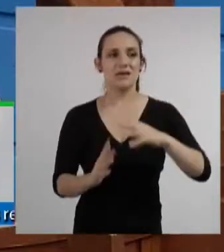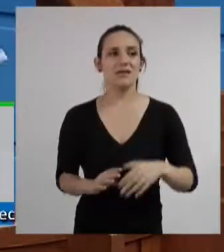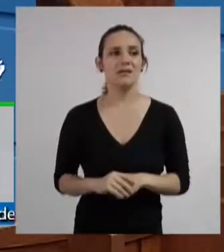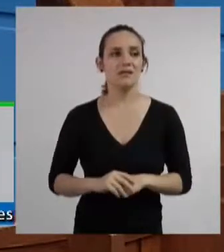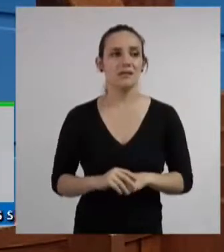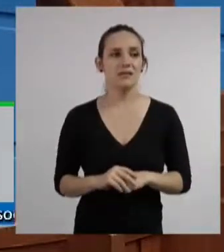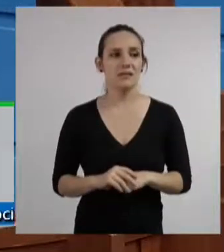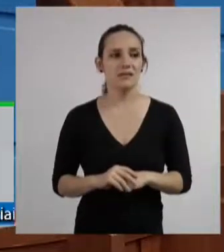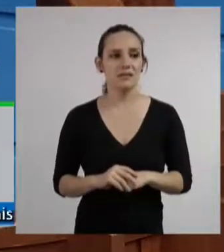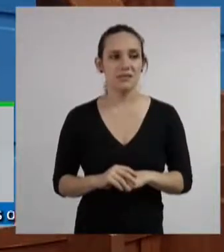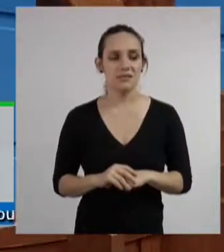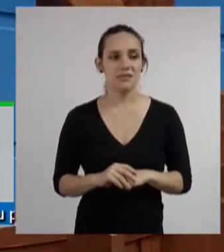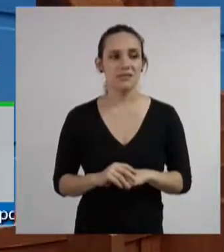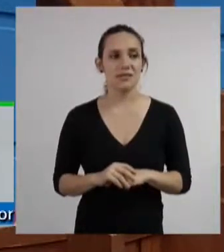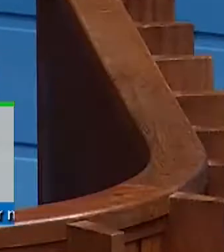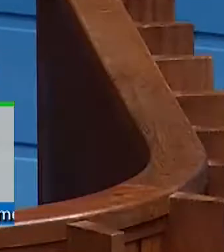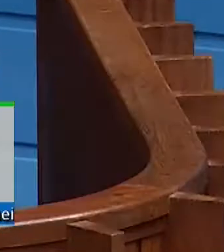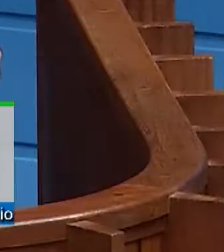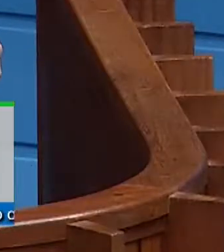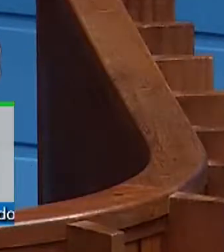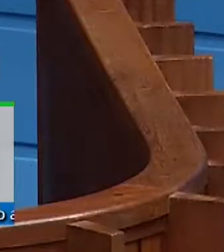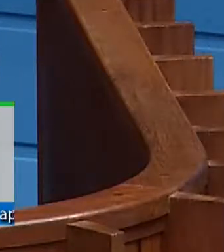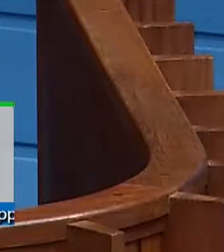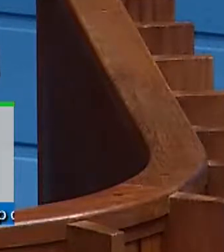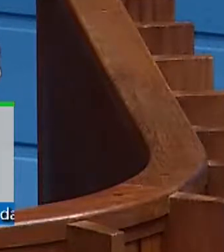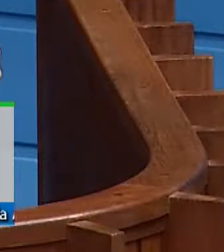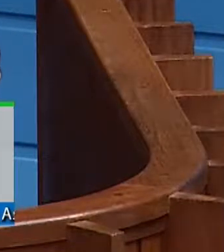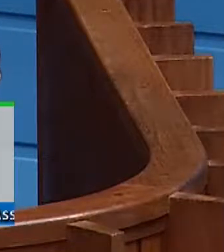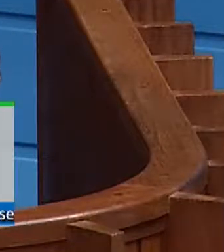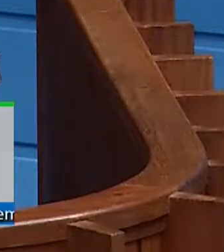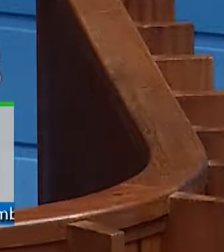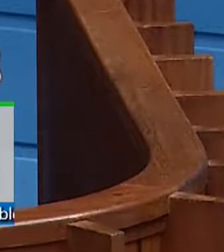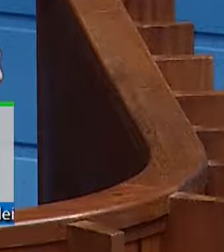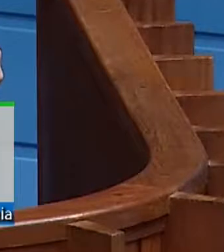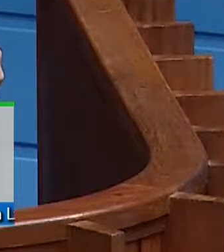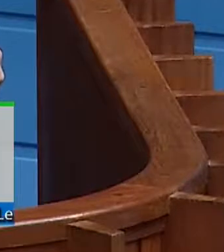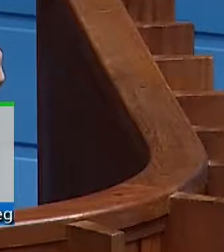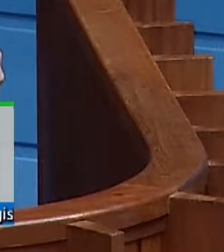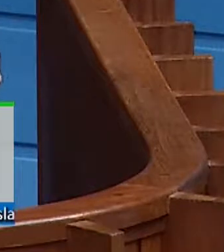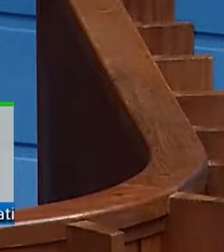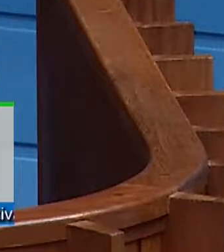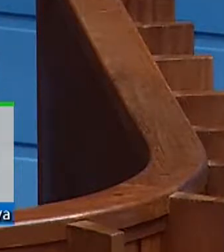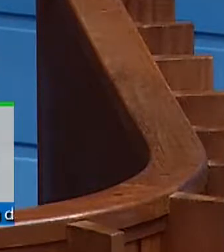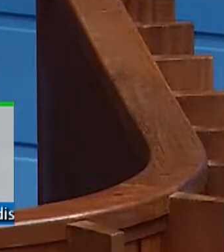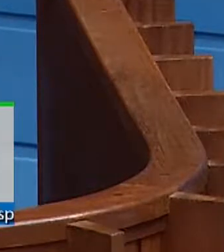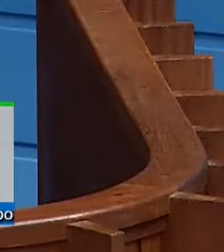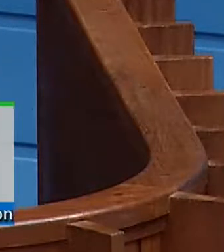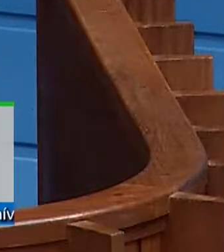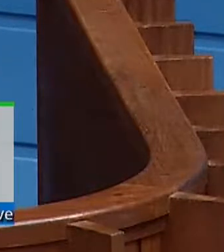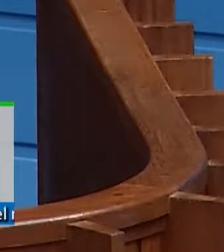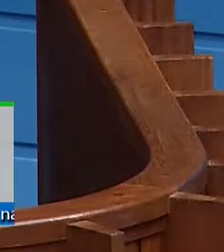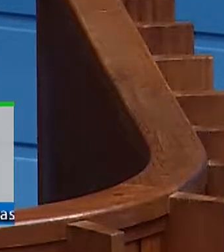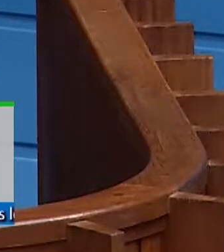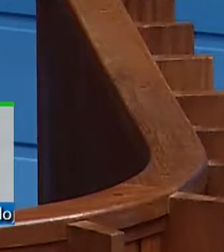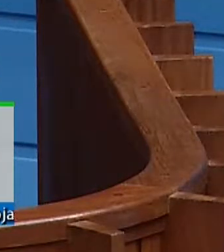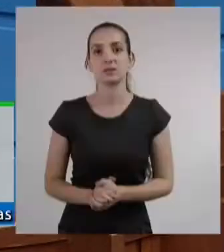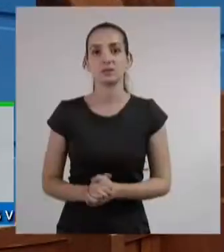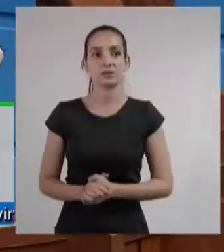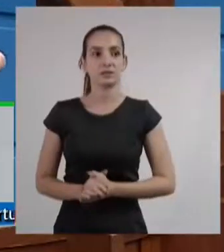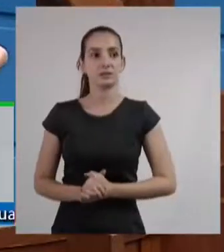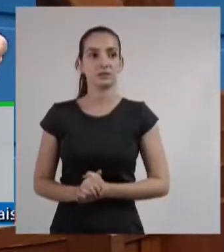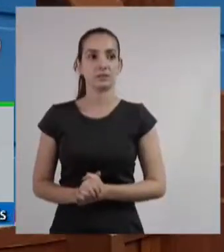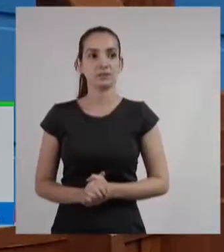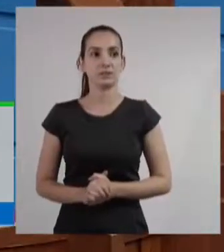de brasileiros em extrema pobreza, um recorte entre os pobres que mostra uma faixa